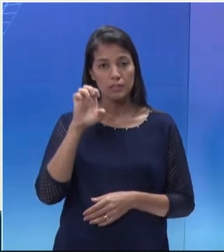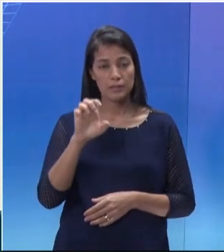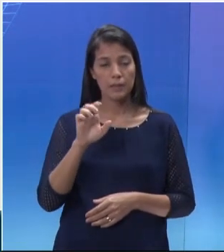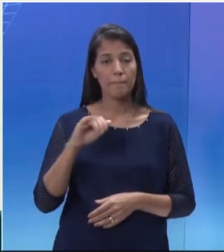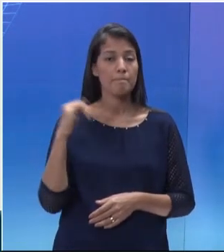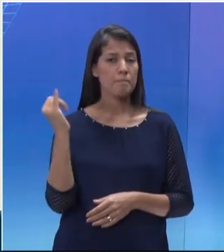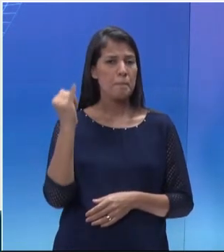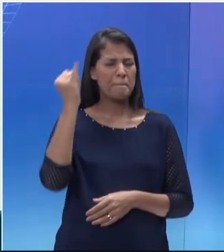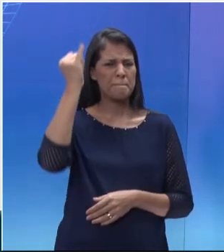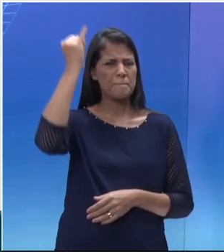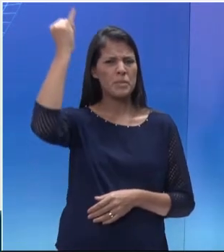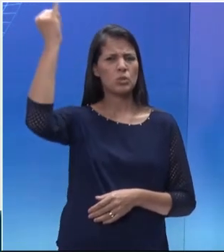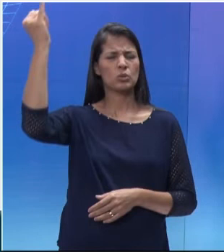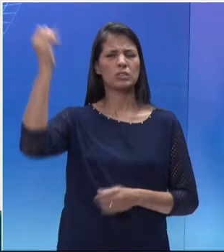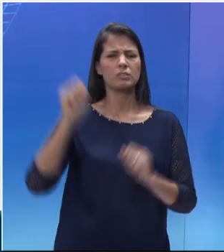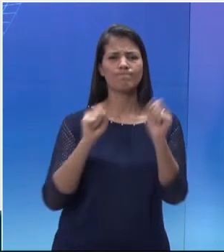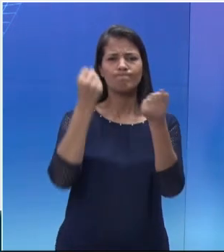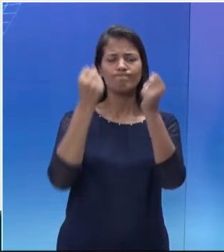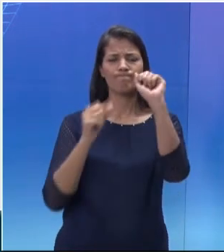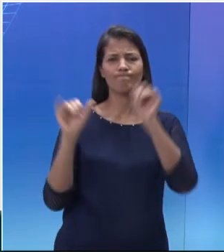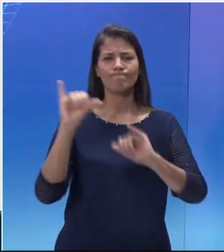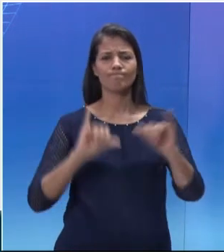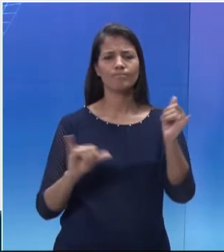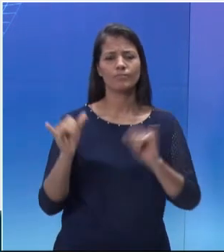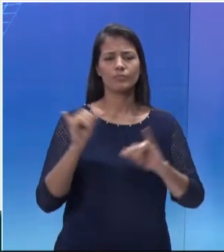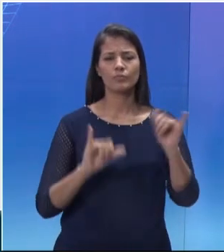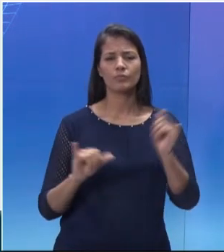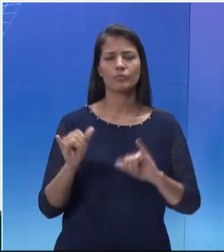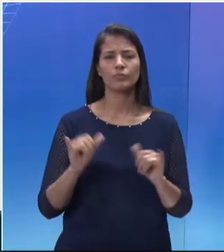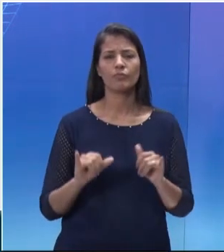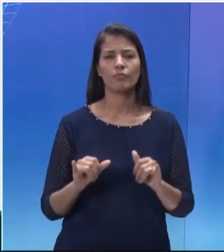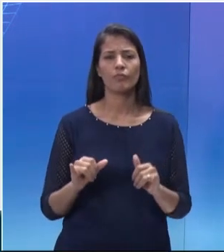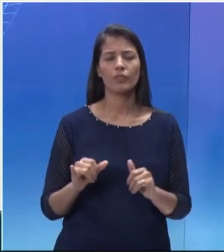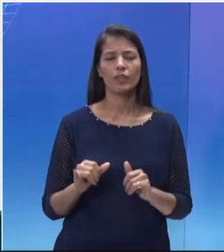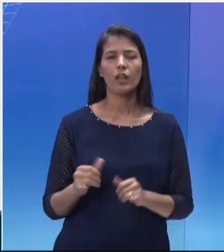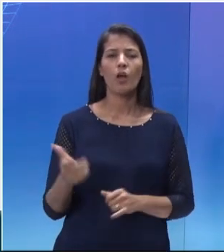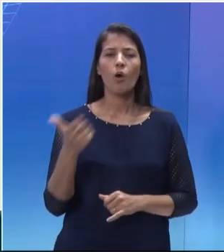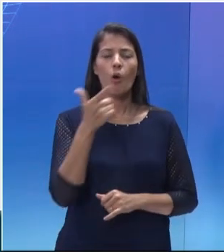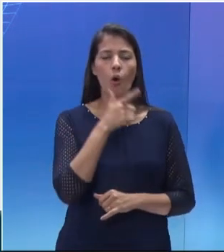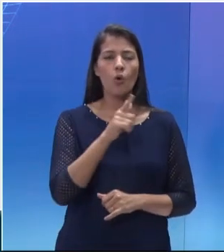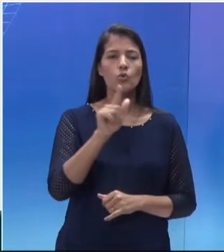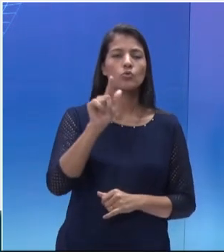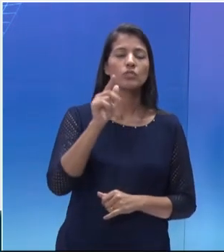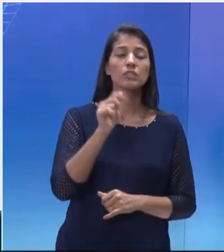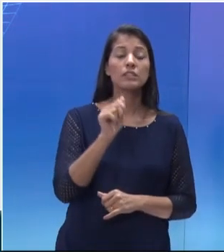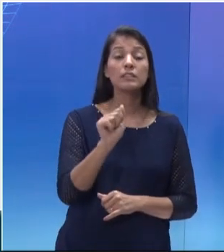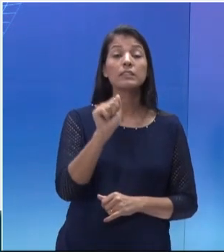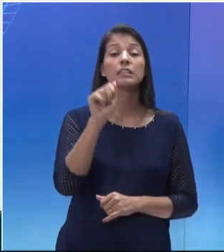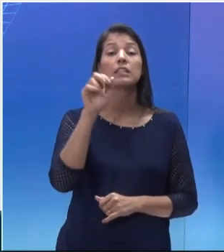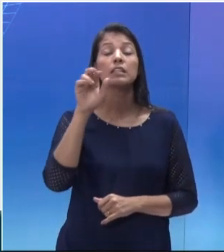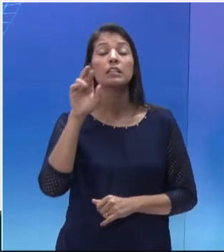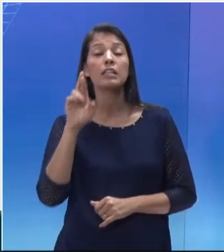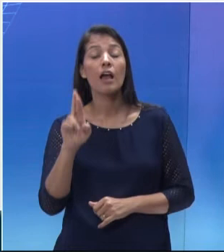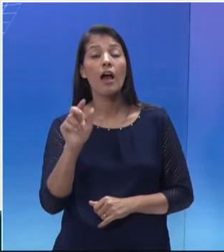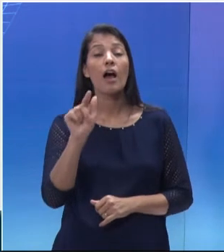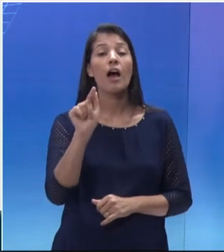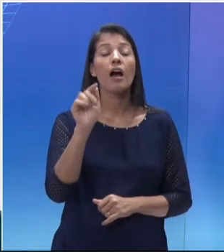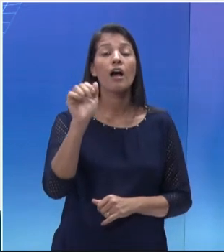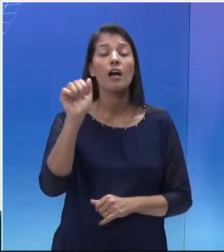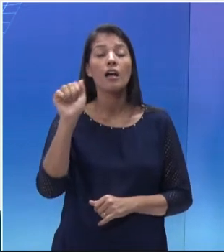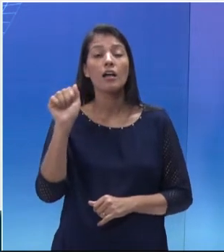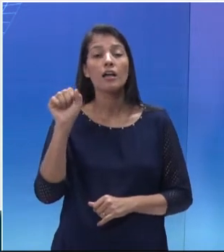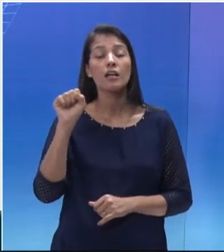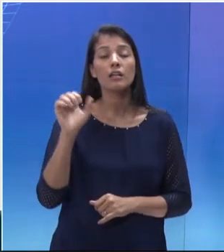Uma de suas aplicações é a obtenção do gás cloro e do hidróxido de sódio a partir de uma solução aquosa